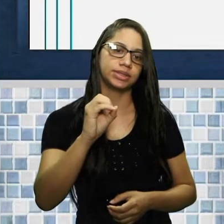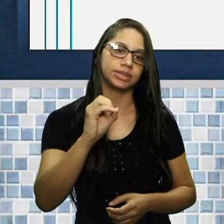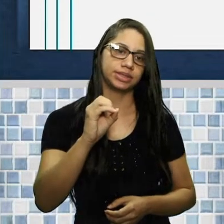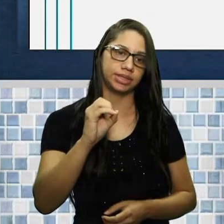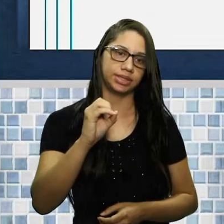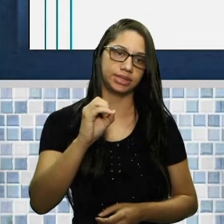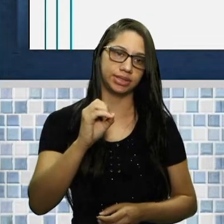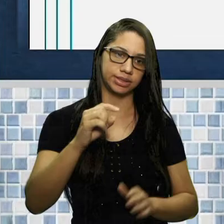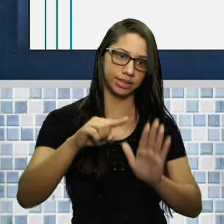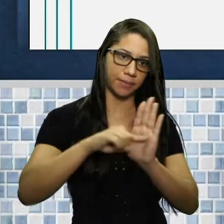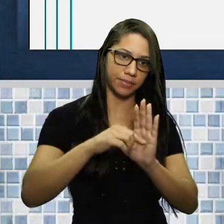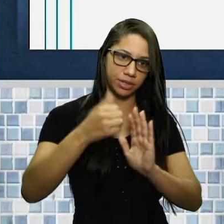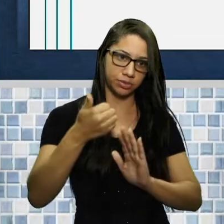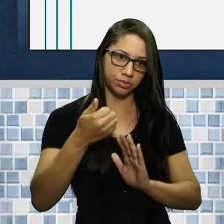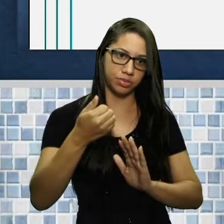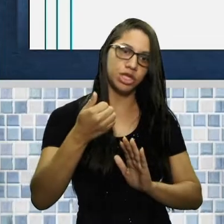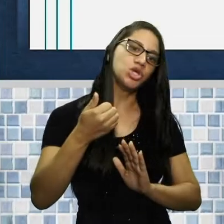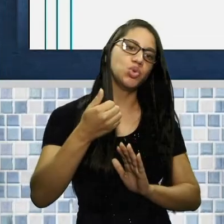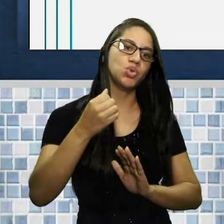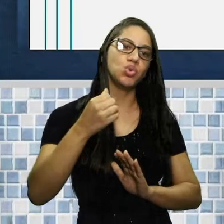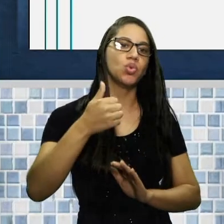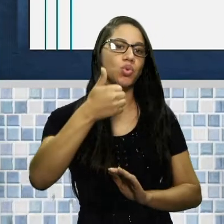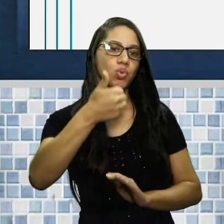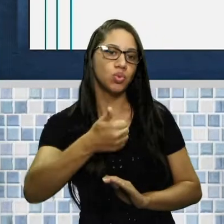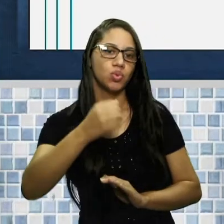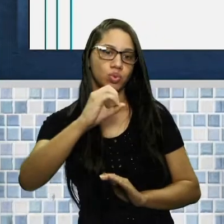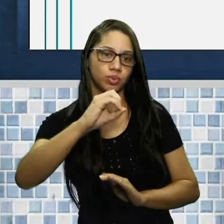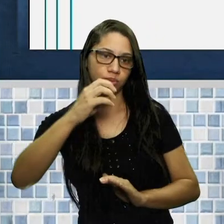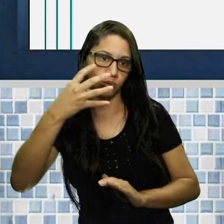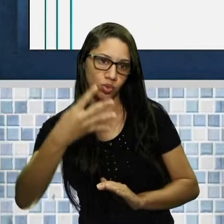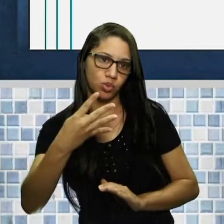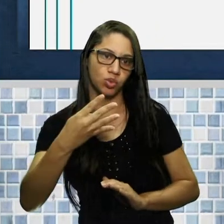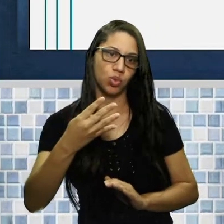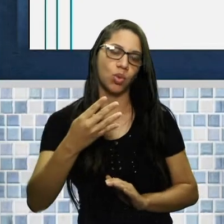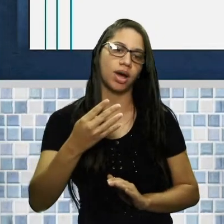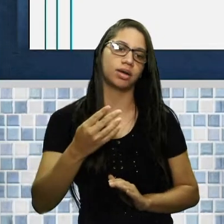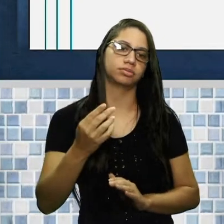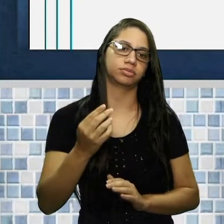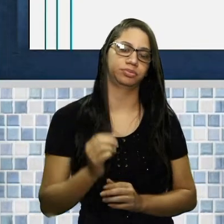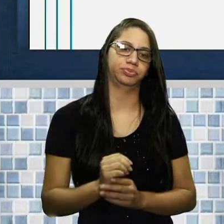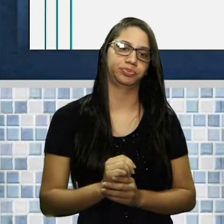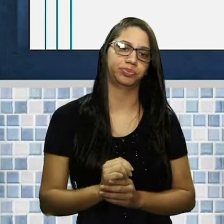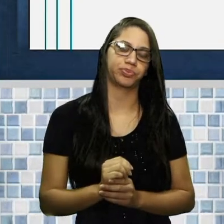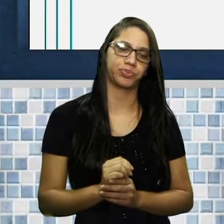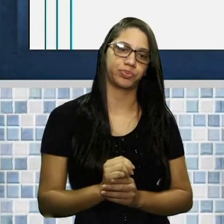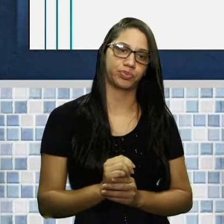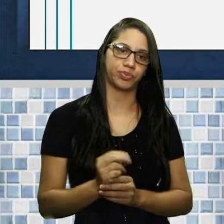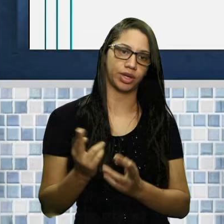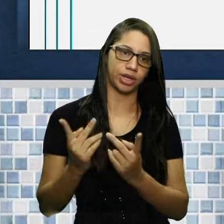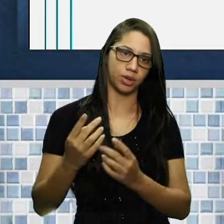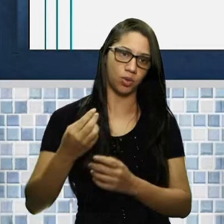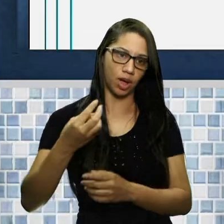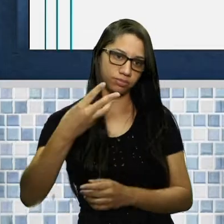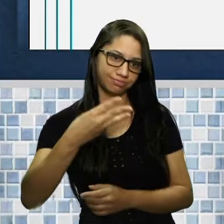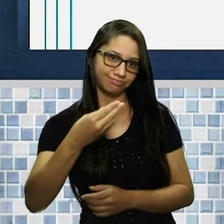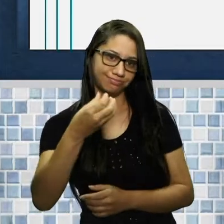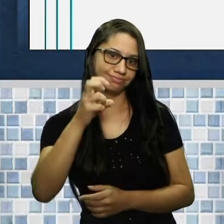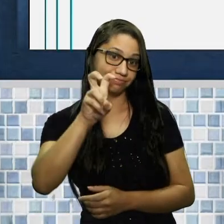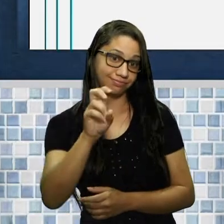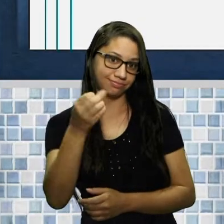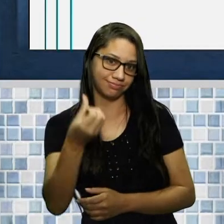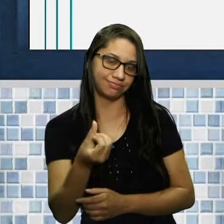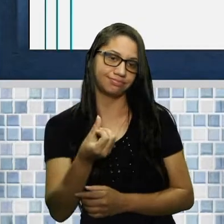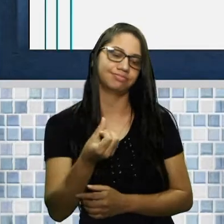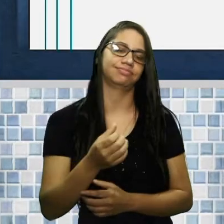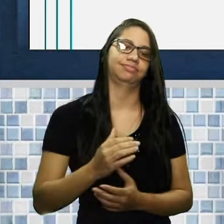1.104. Continuando, deu 356. Observe, no texto, o fogão custou